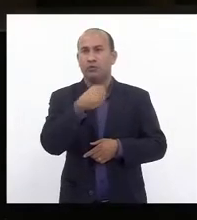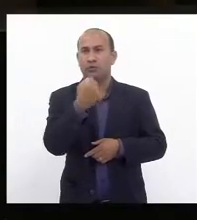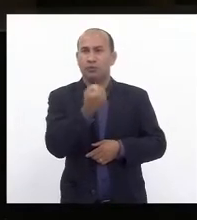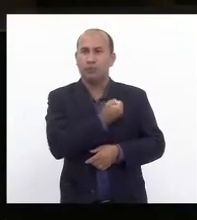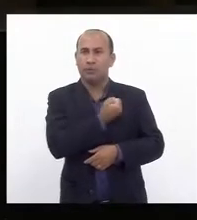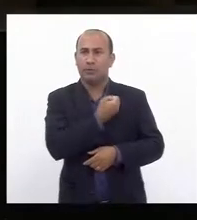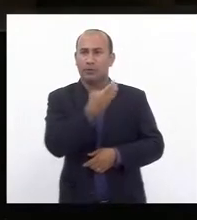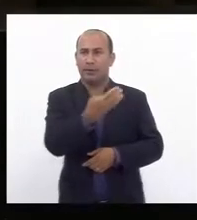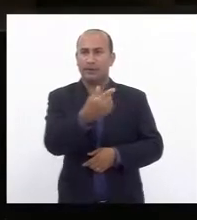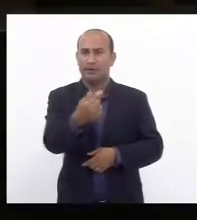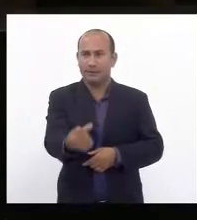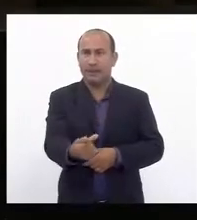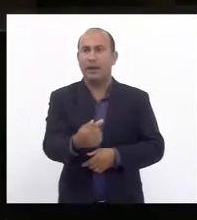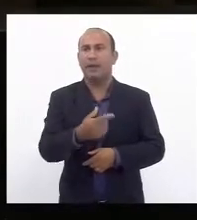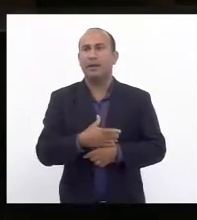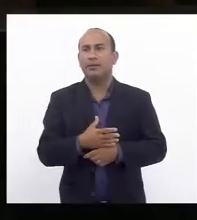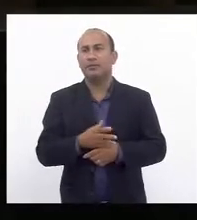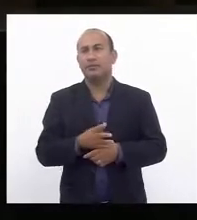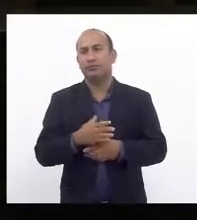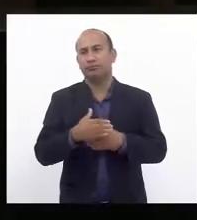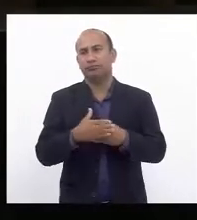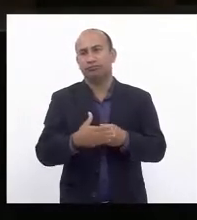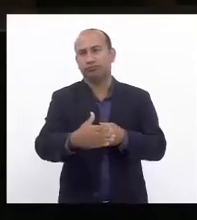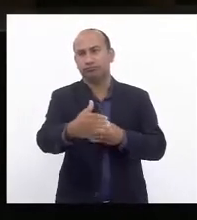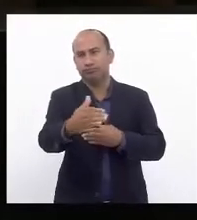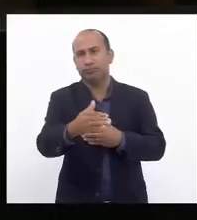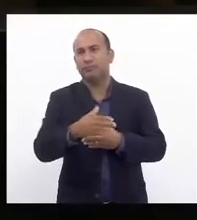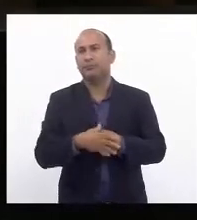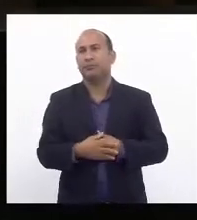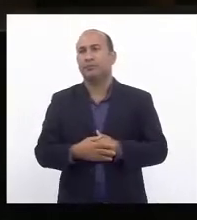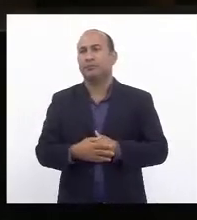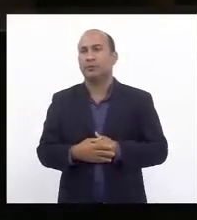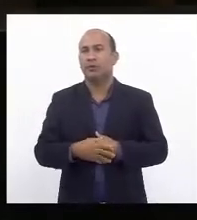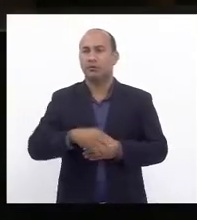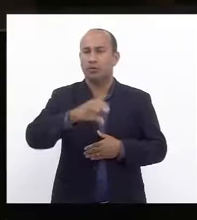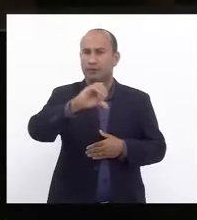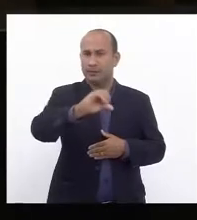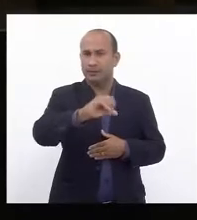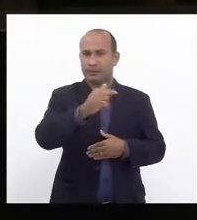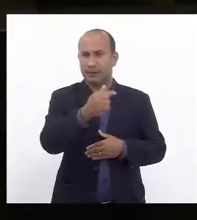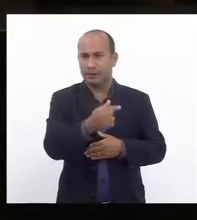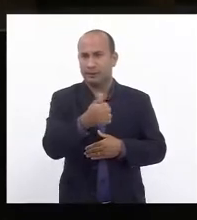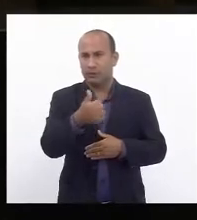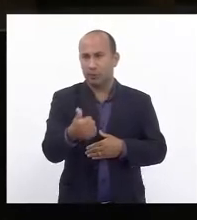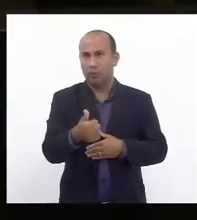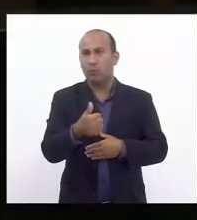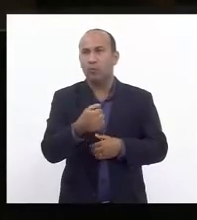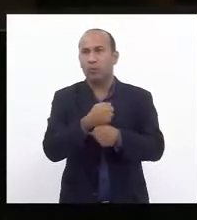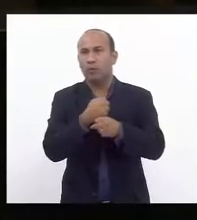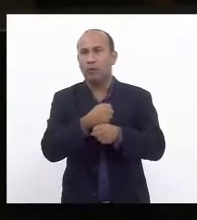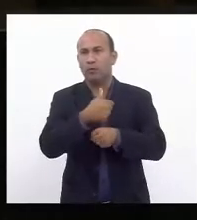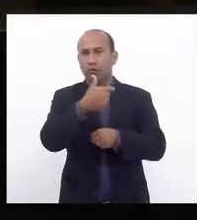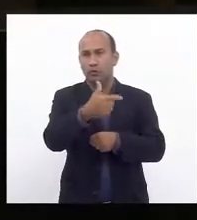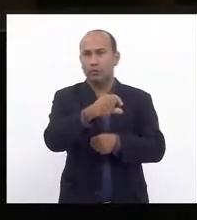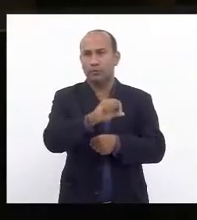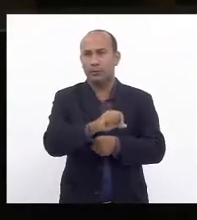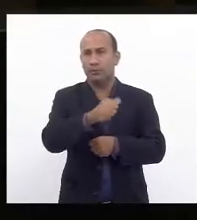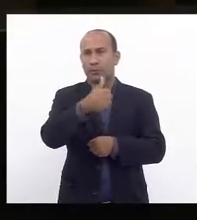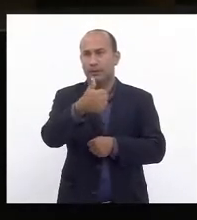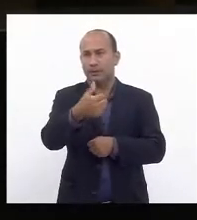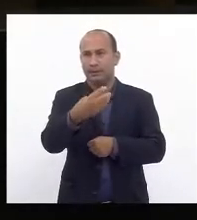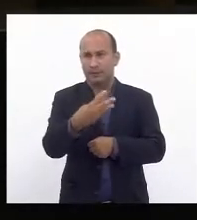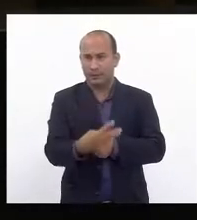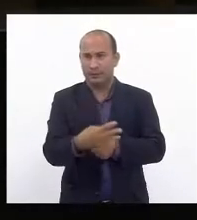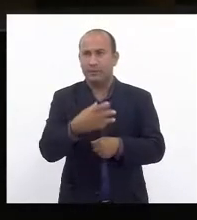posteriormente prorrogado com a resolução da Cefaz 971 de 2013, todas as